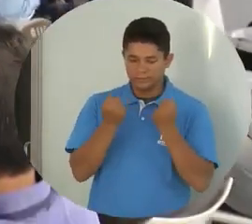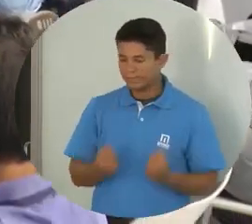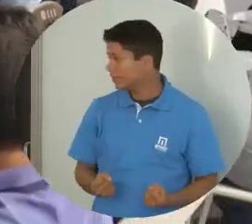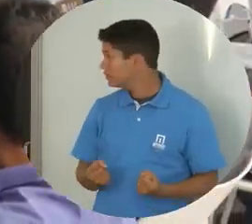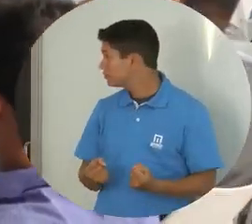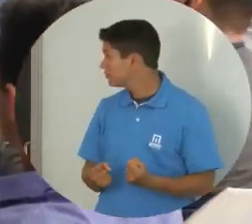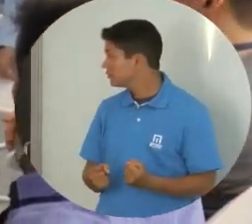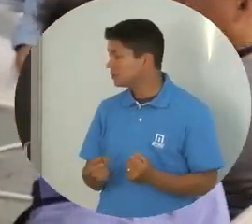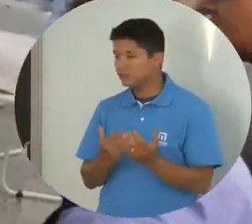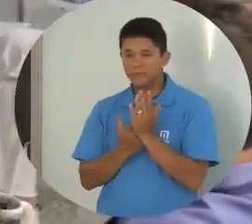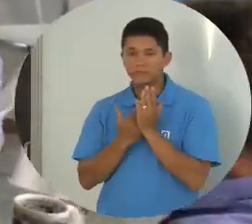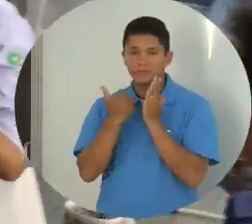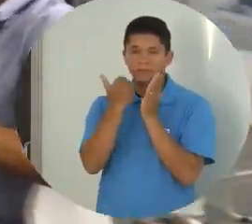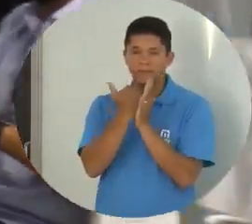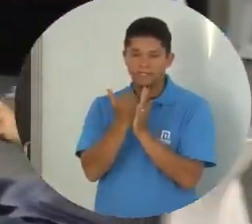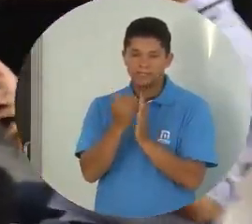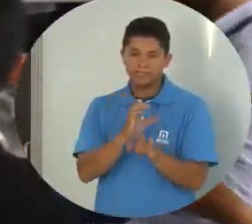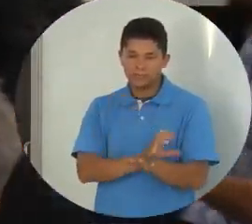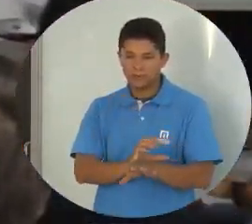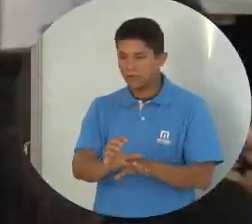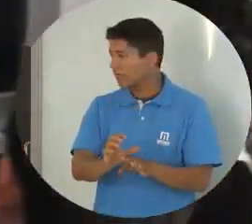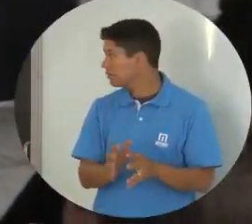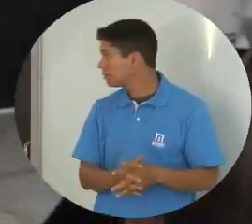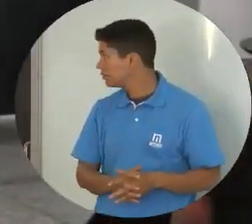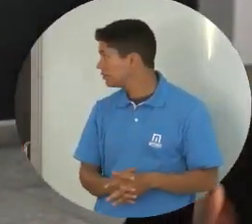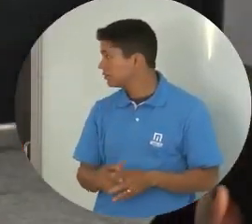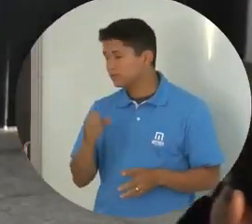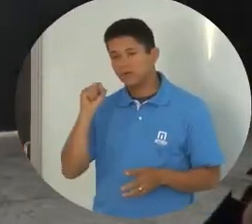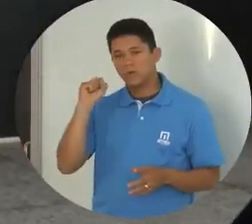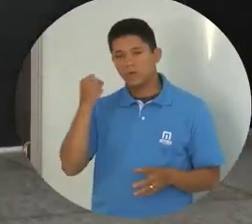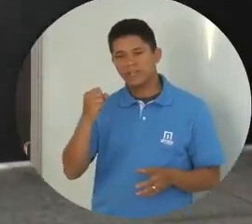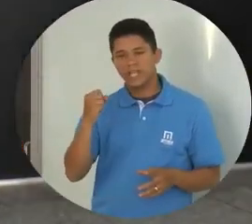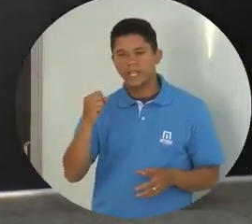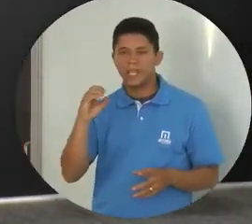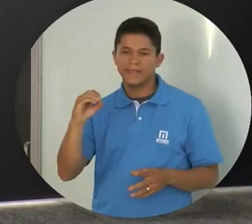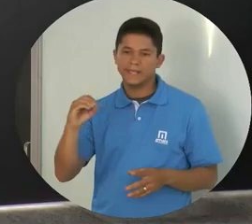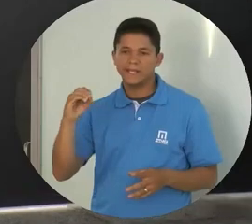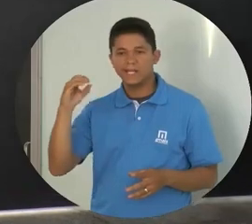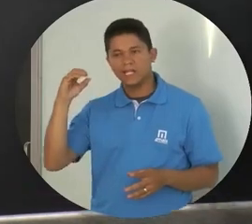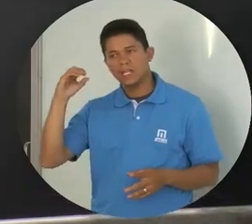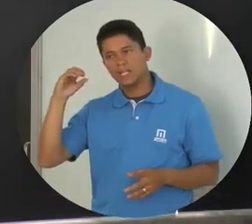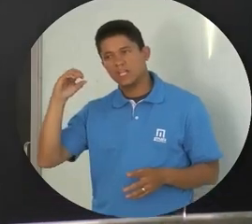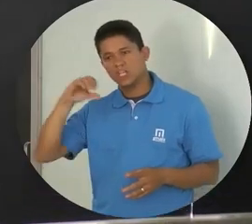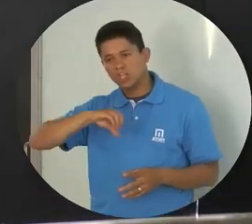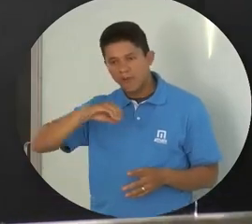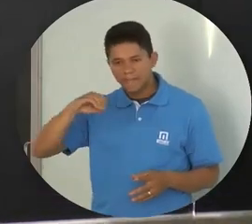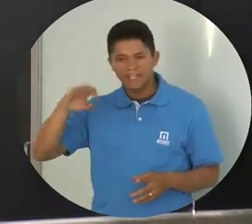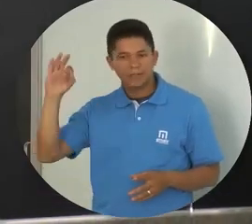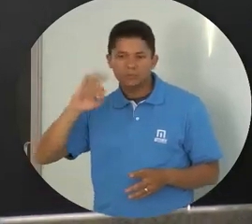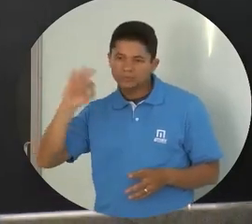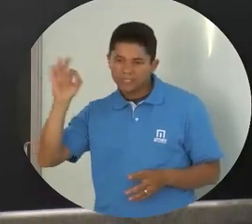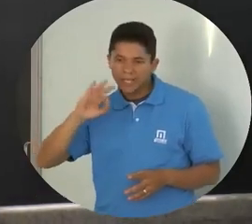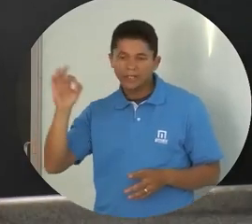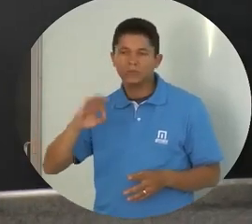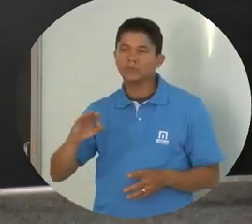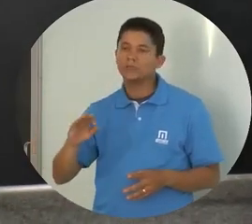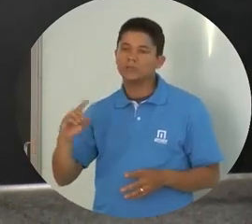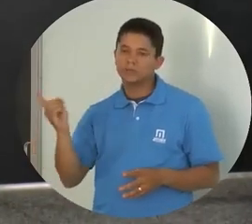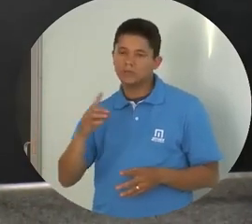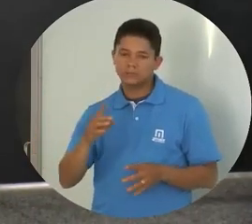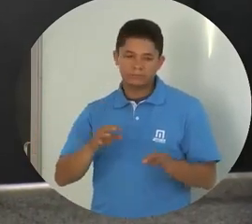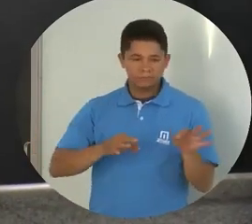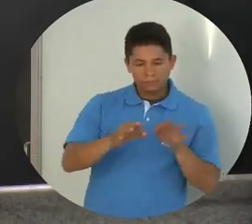massa adicional de concreto. Sei lá, 80%, 90% das intervenções que nós já estivemos envolvidos foi nessa